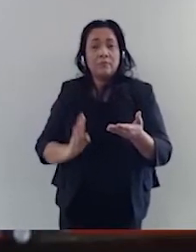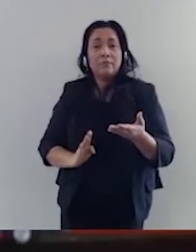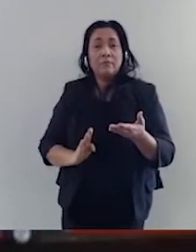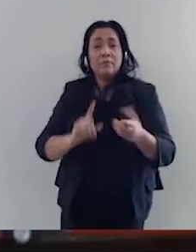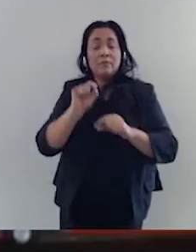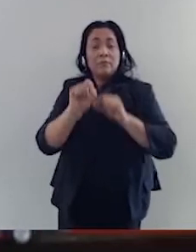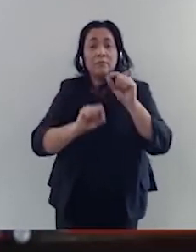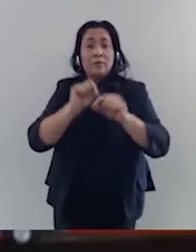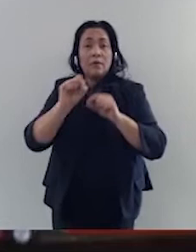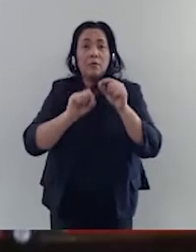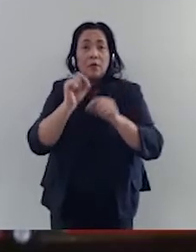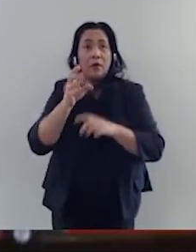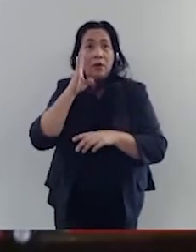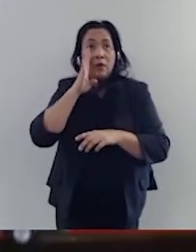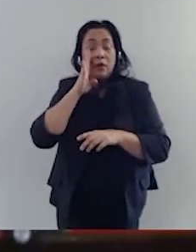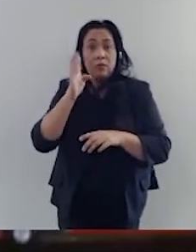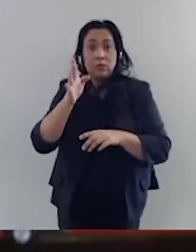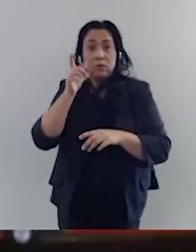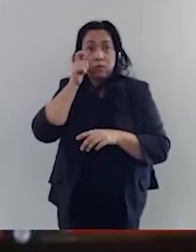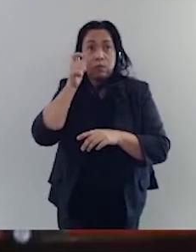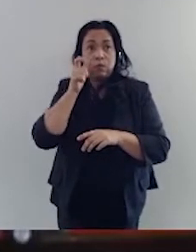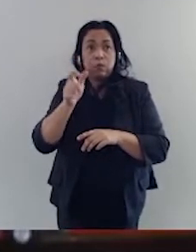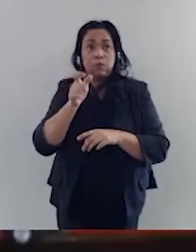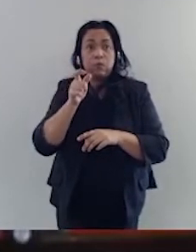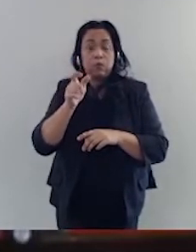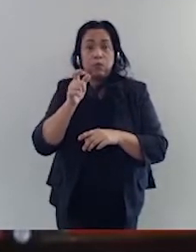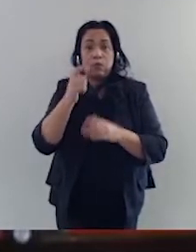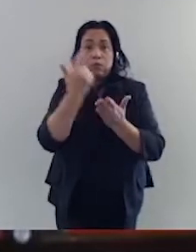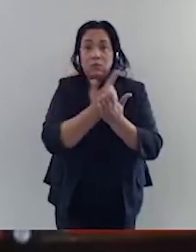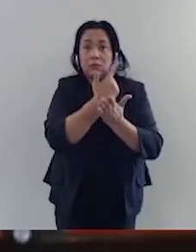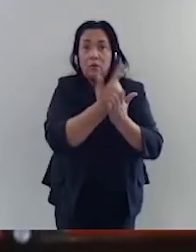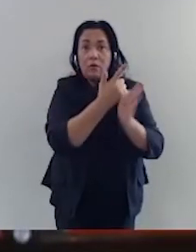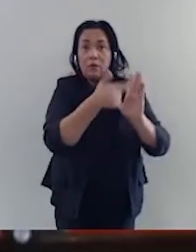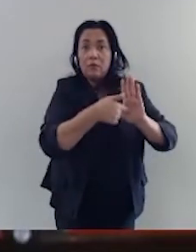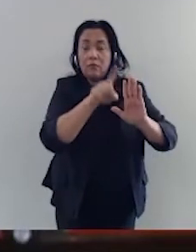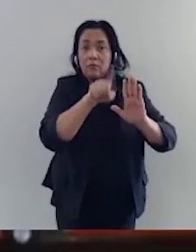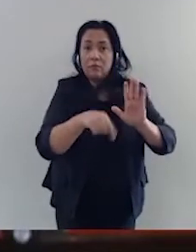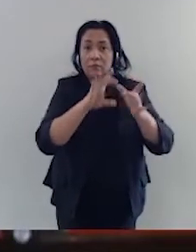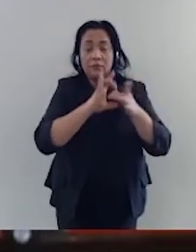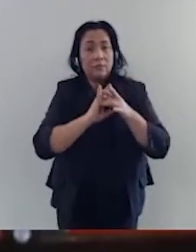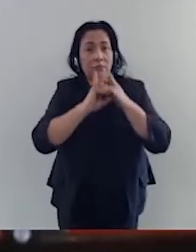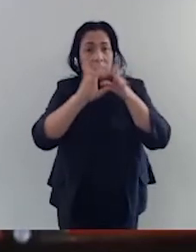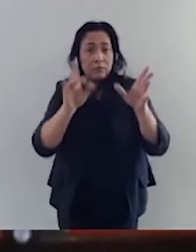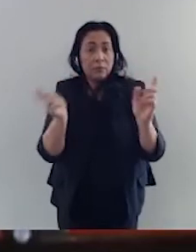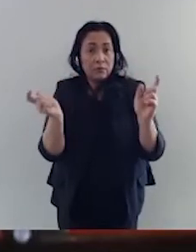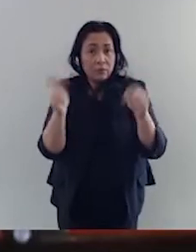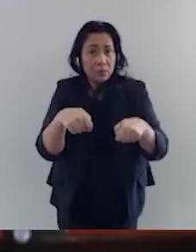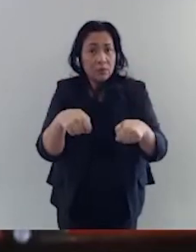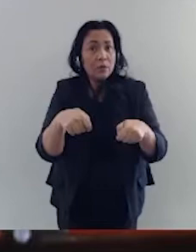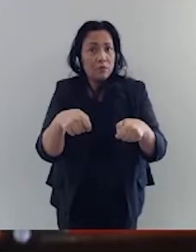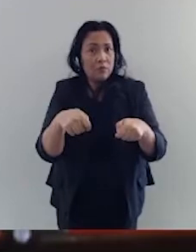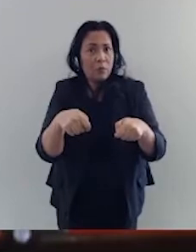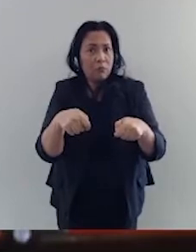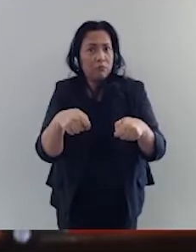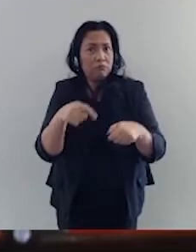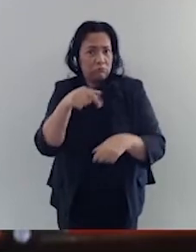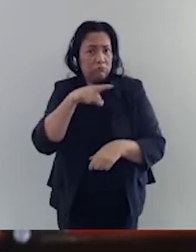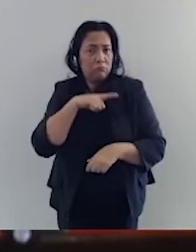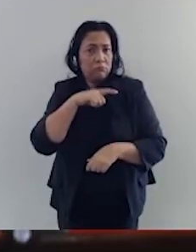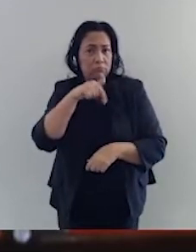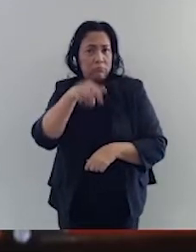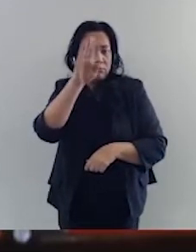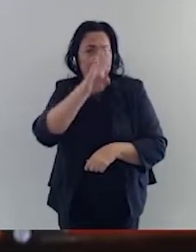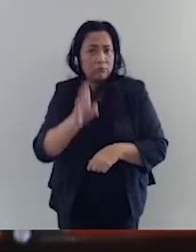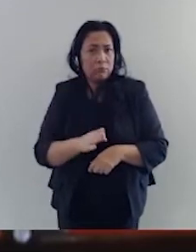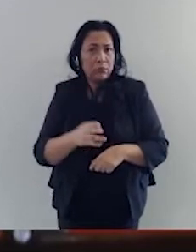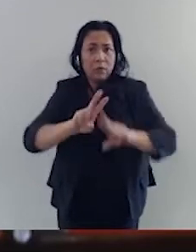a perplexidade de Ronald Dworkin, é a democracia também possível aqui? Daí o título